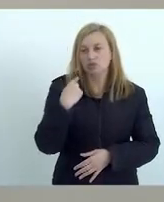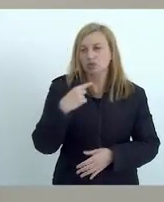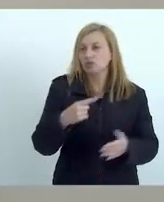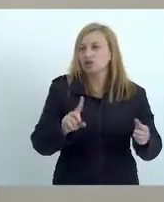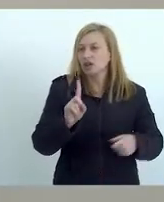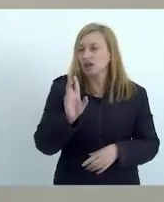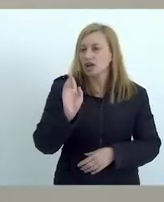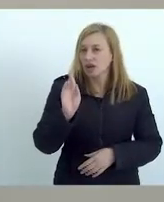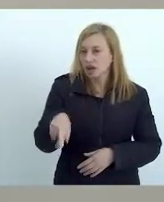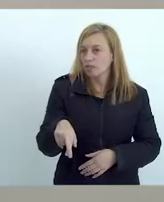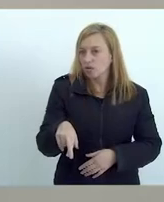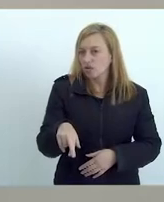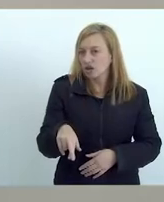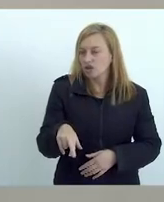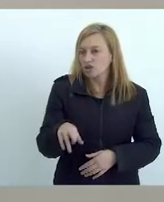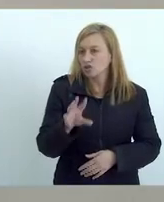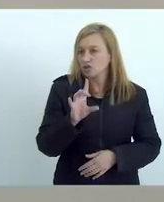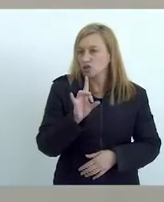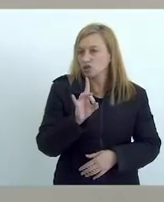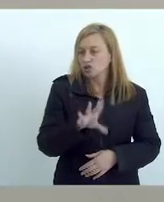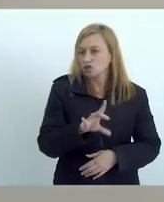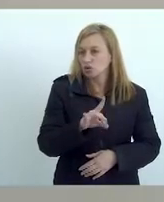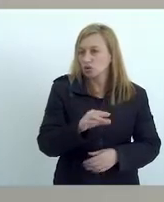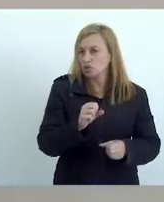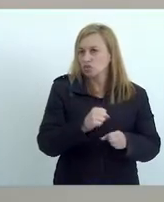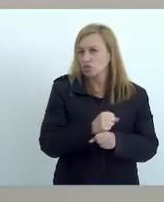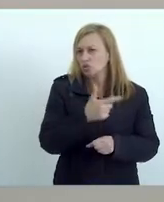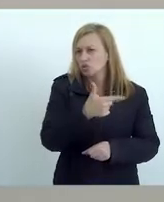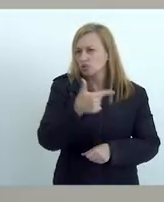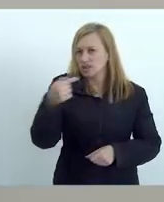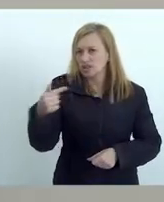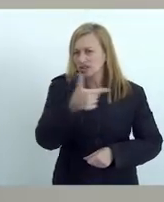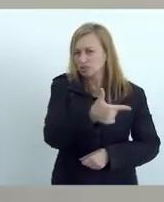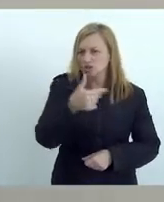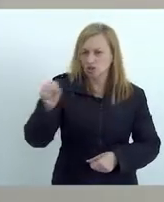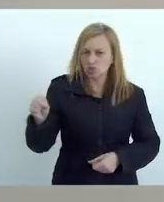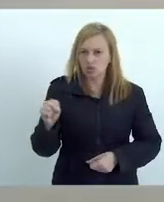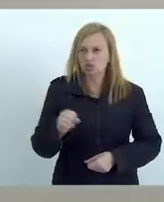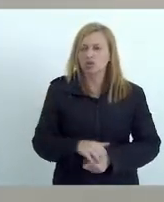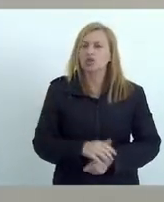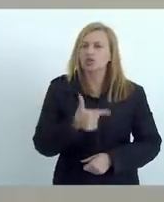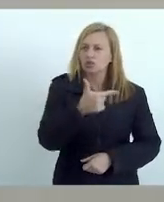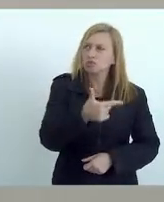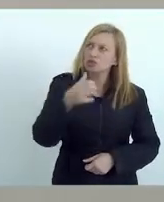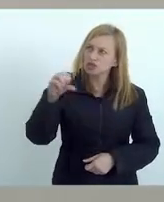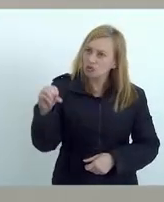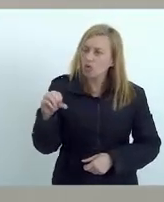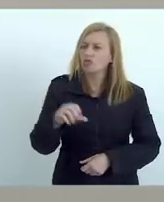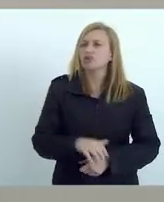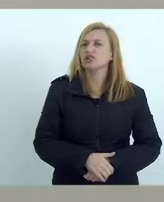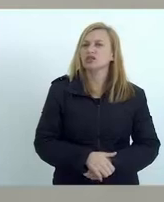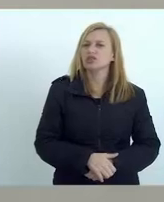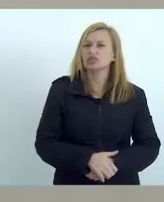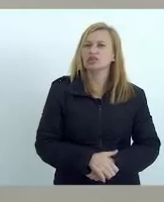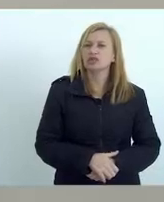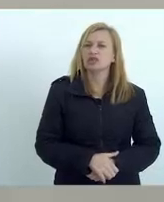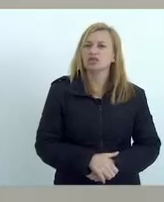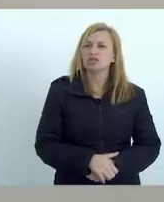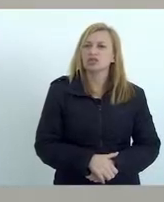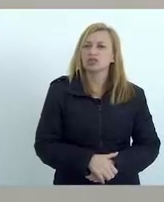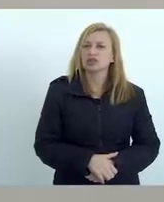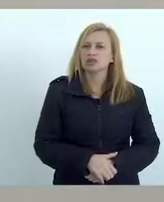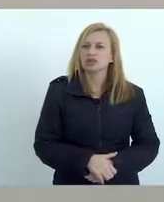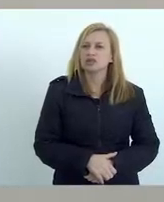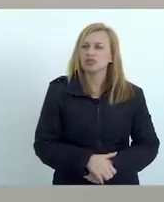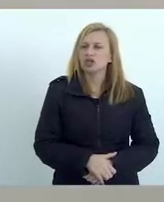Eles foram reprovados só do ano de 2017 2018 2019 a